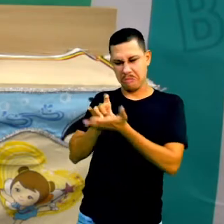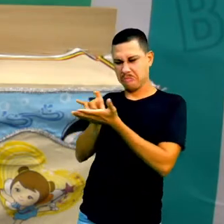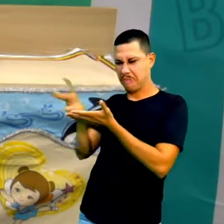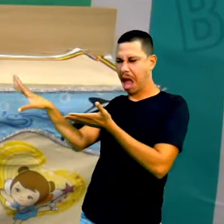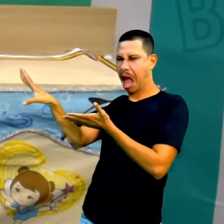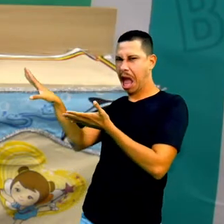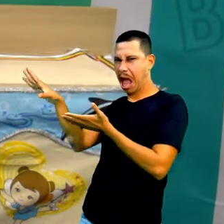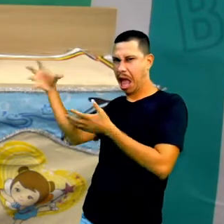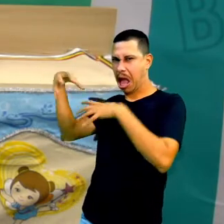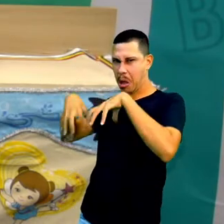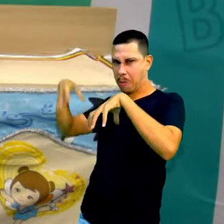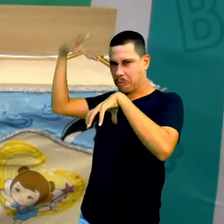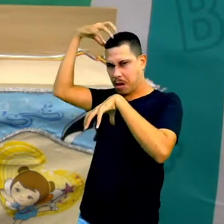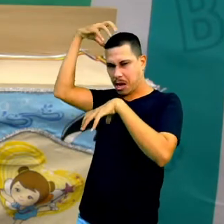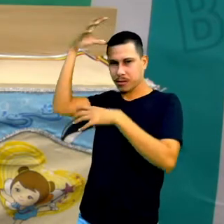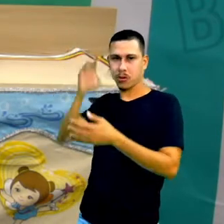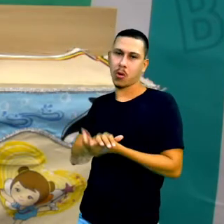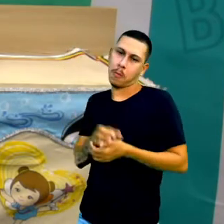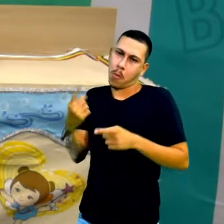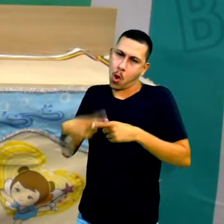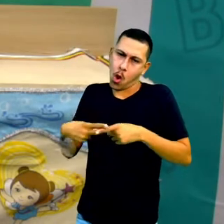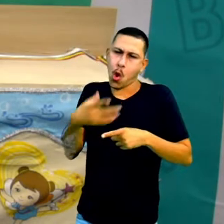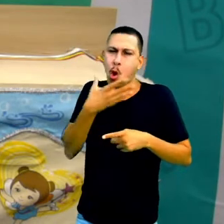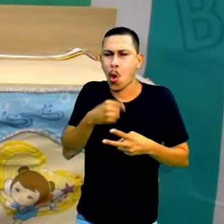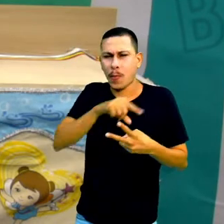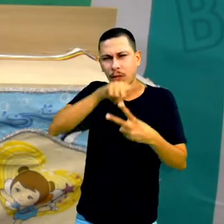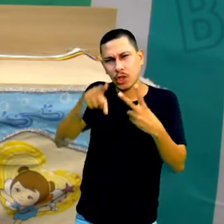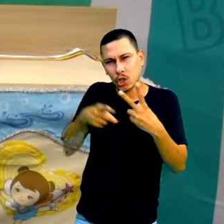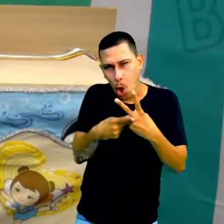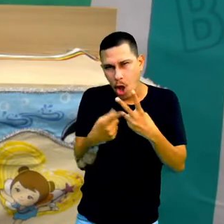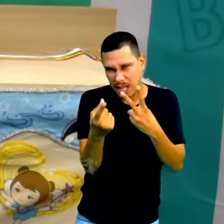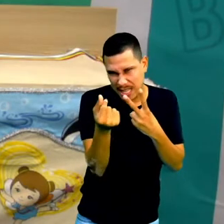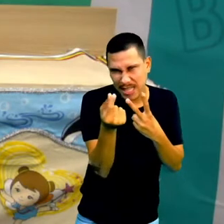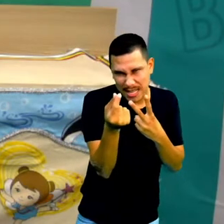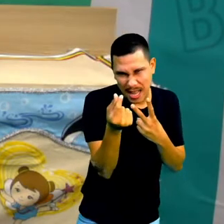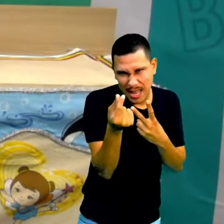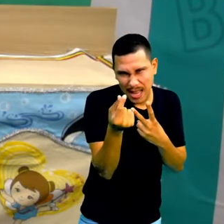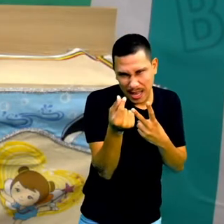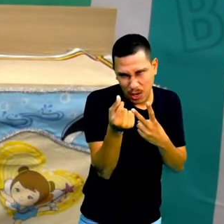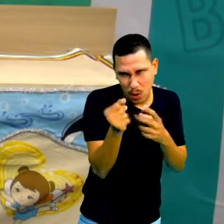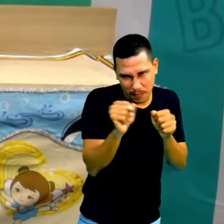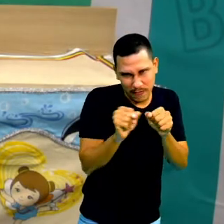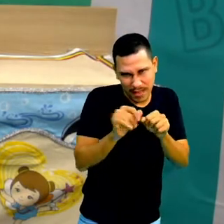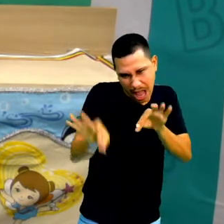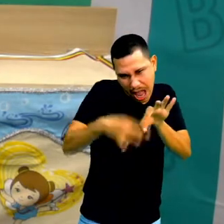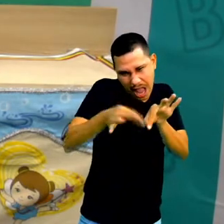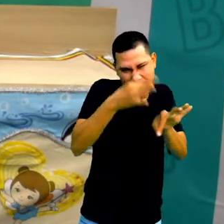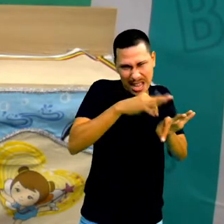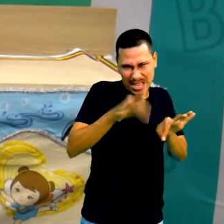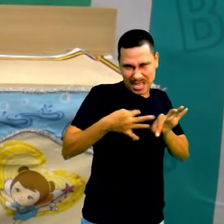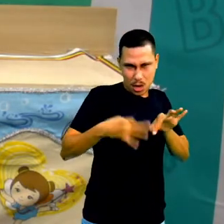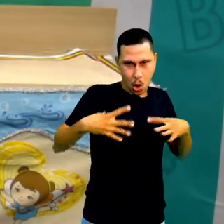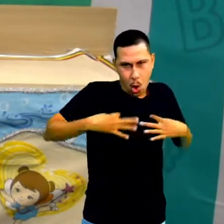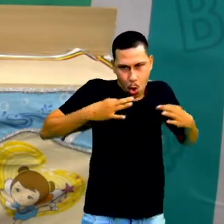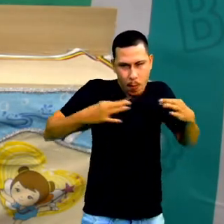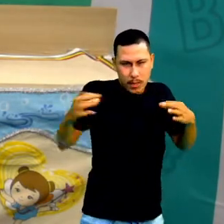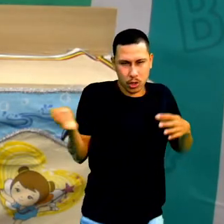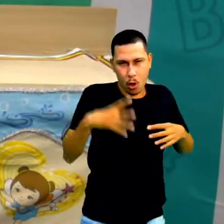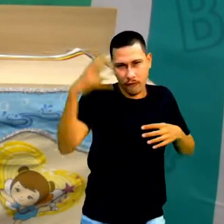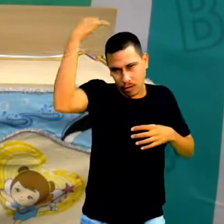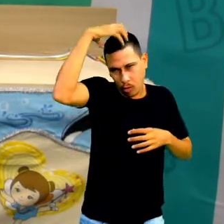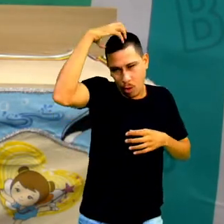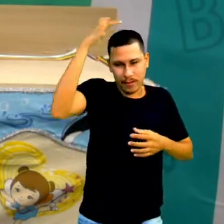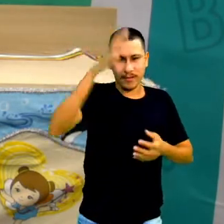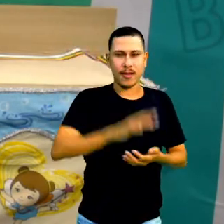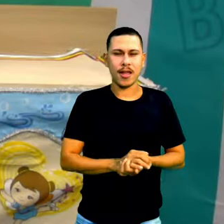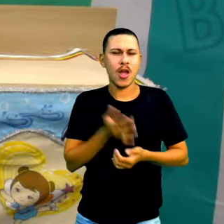Isso! Porque os dois viajantes iam receber, ó, muito dinheiro, Leiturinha.